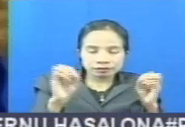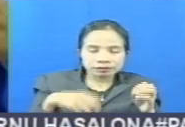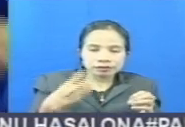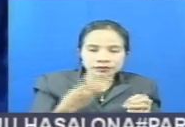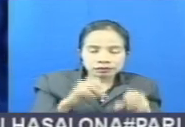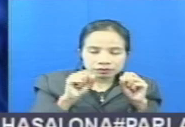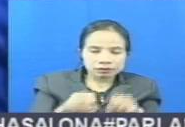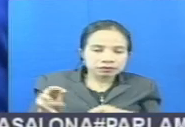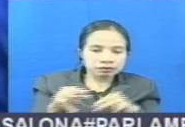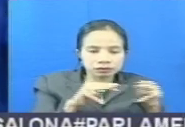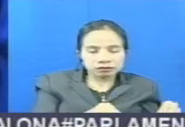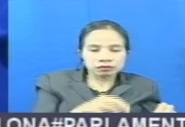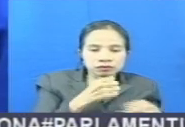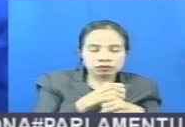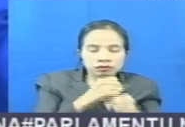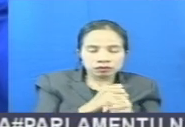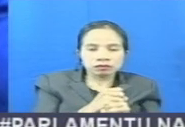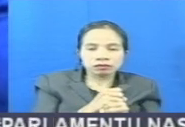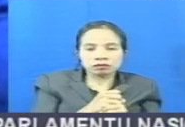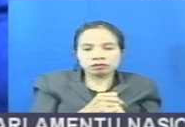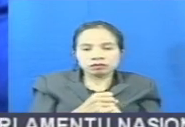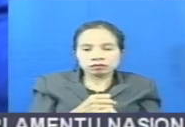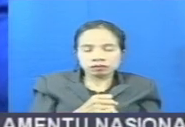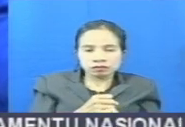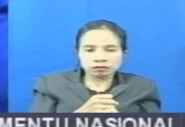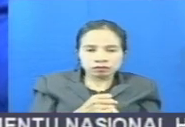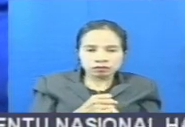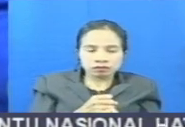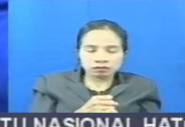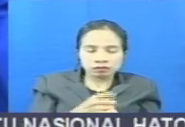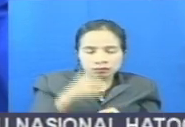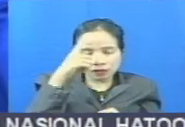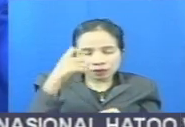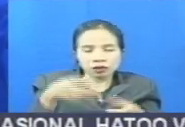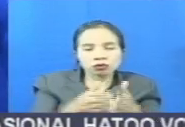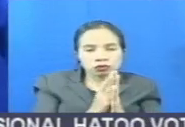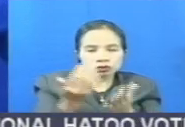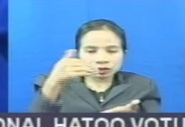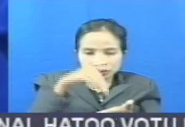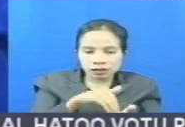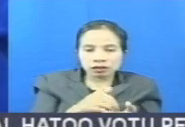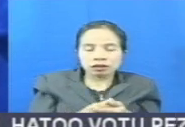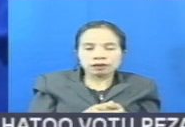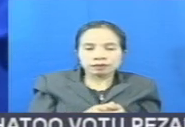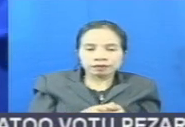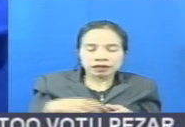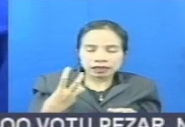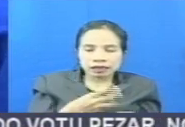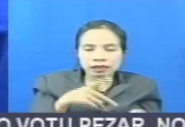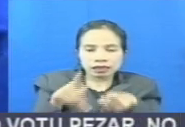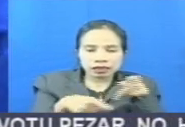muda fila fale, ou de Halomamar fale, medida Sira. Também de Ne, uso da Lidetana, tu, e tem a